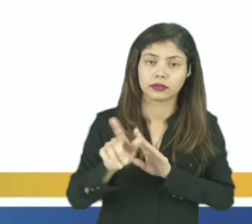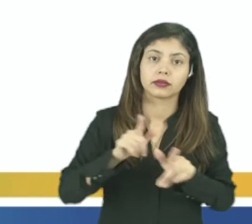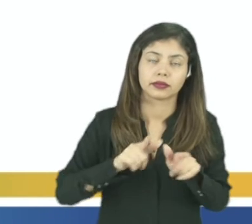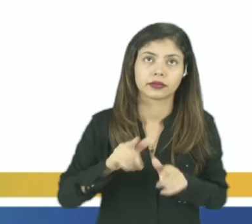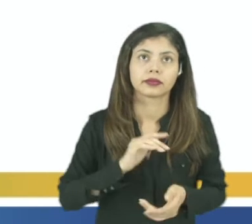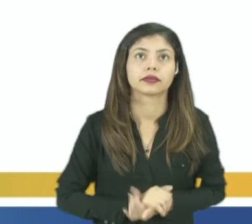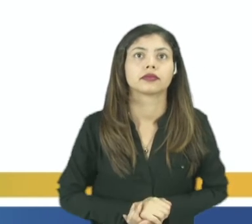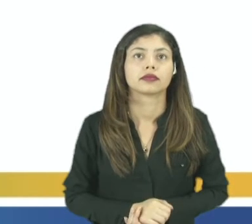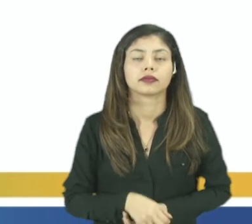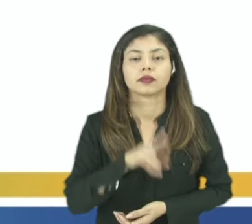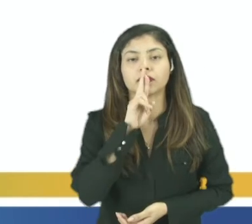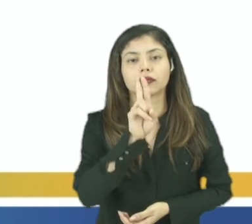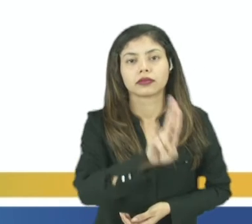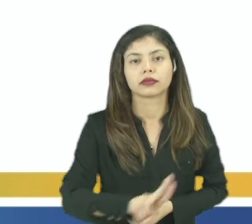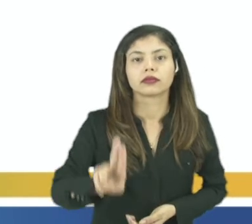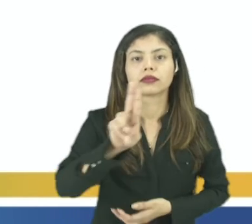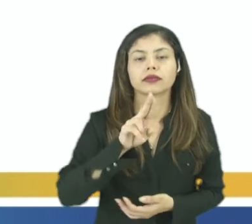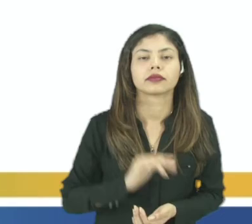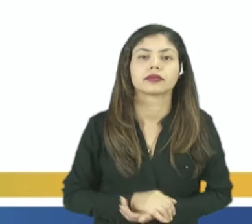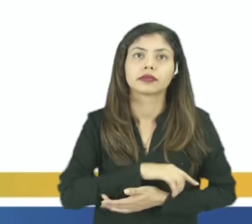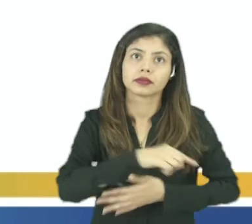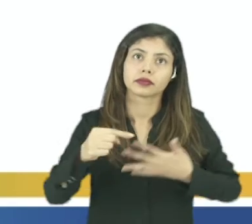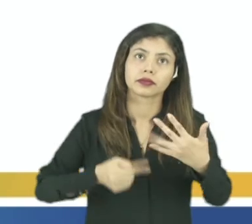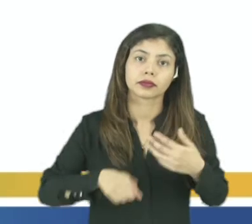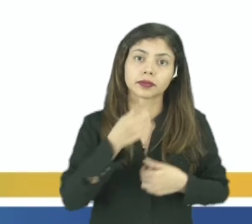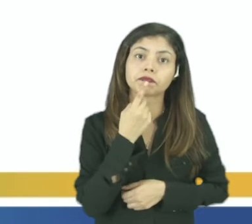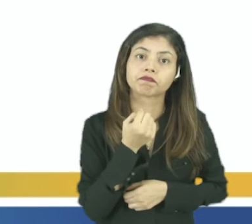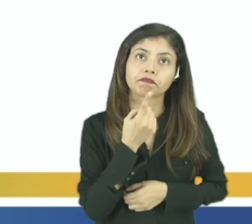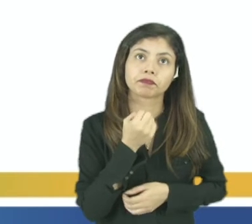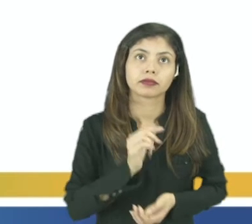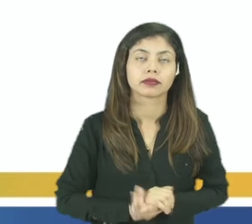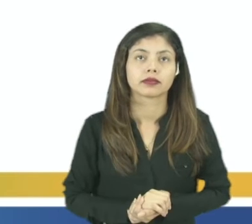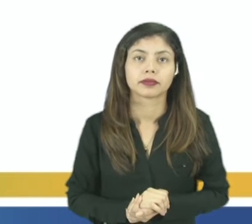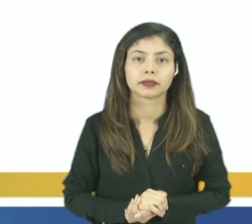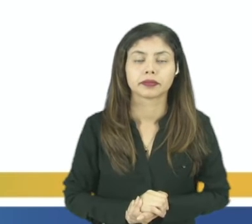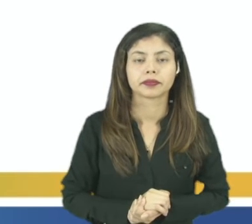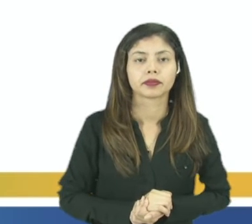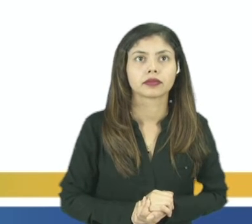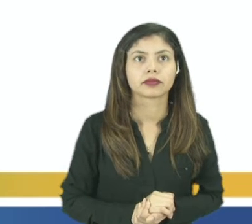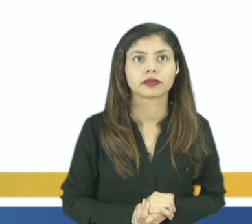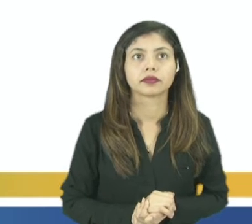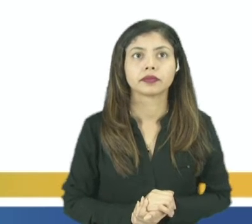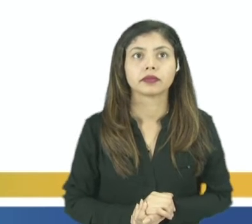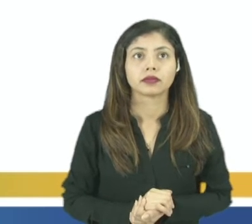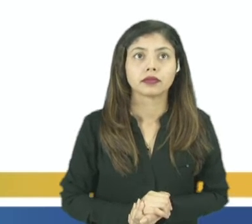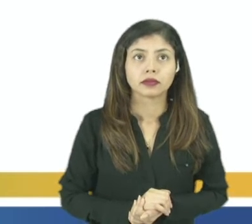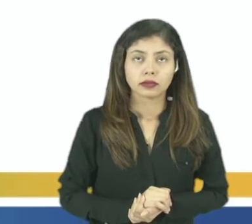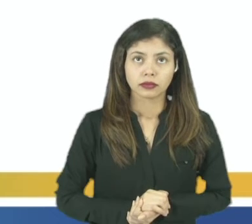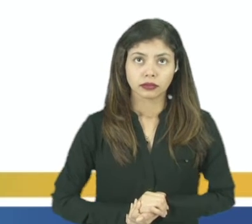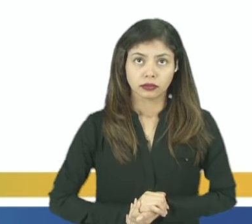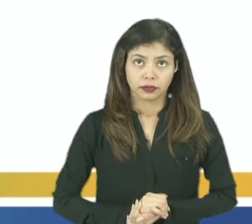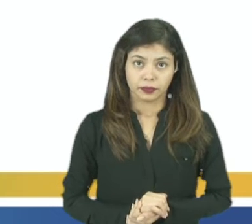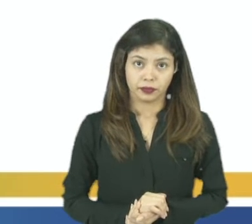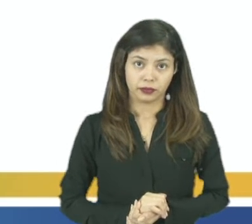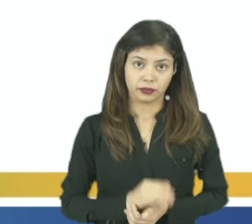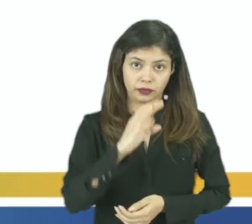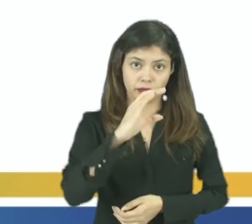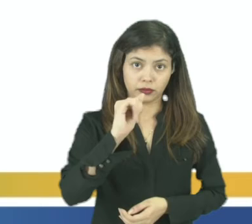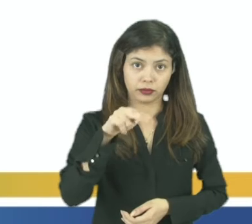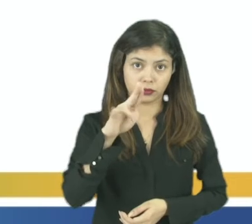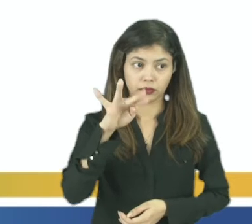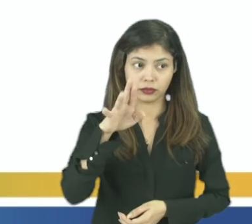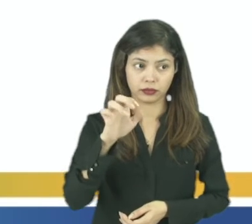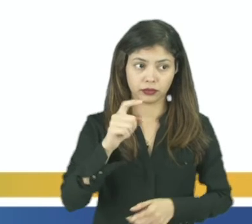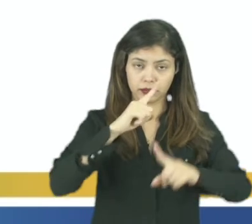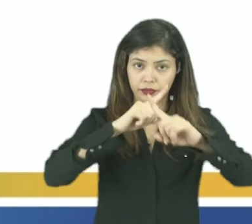trabalhar. Os elementos que estão em vermelho, eles pertencem à constante, que nós